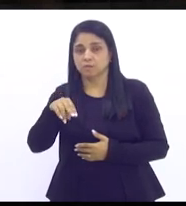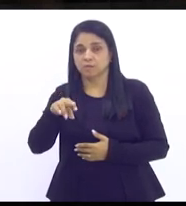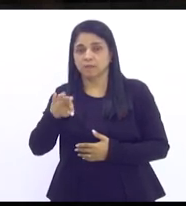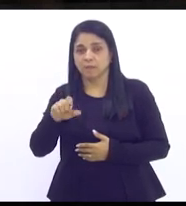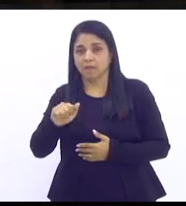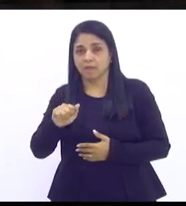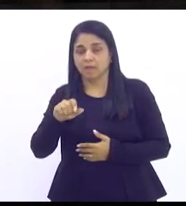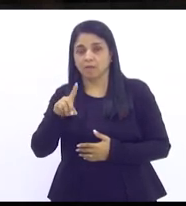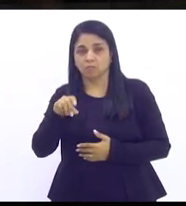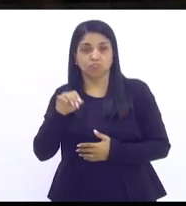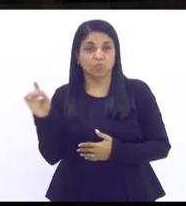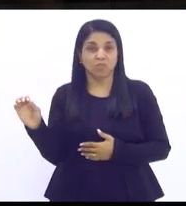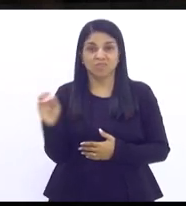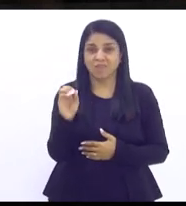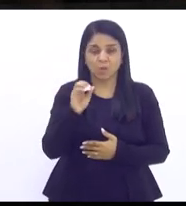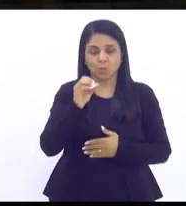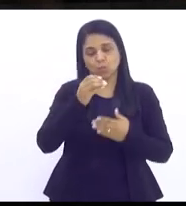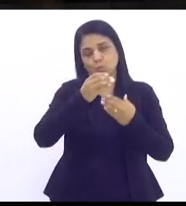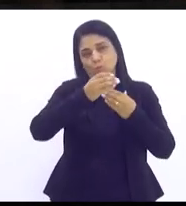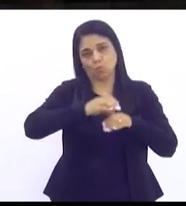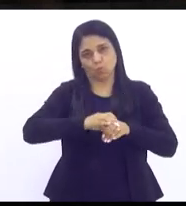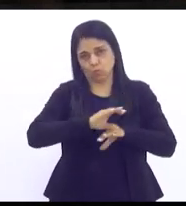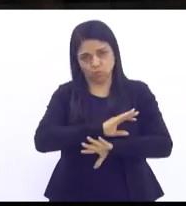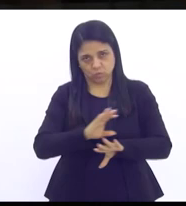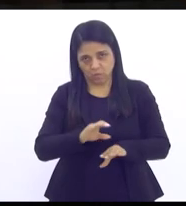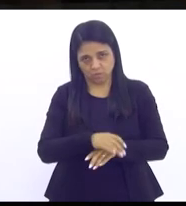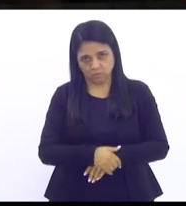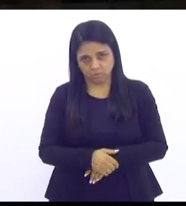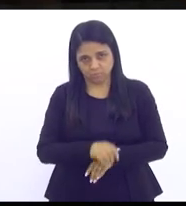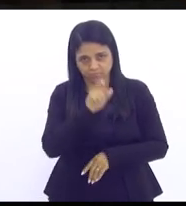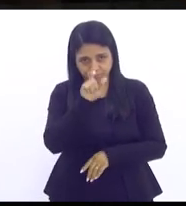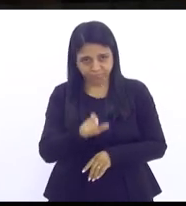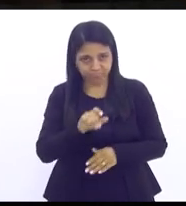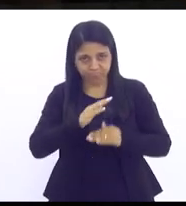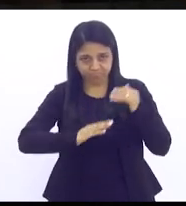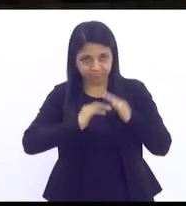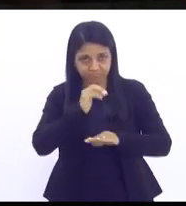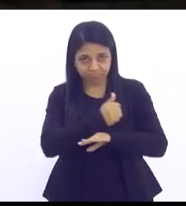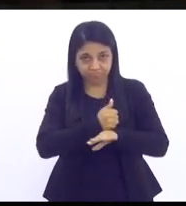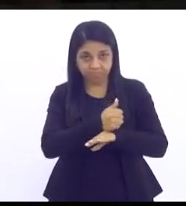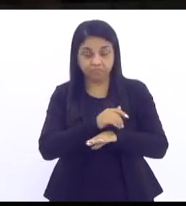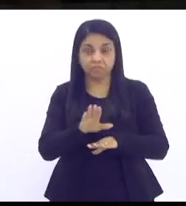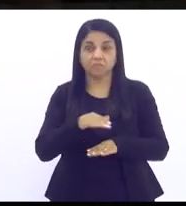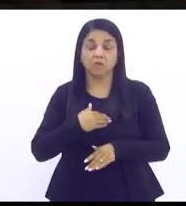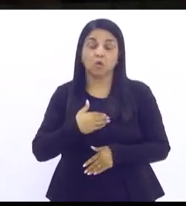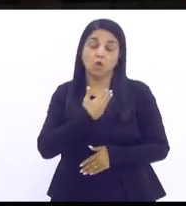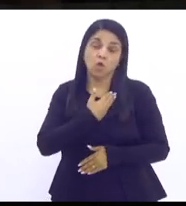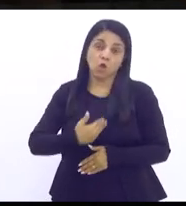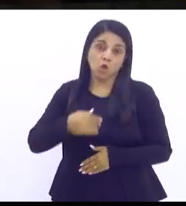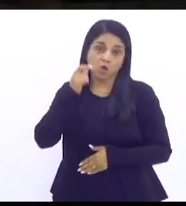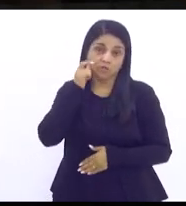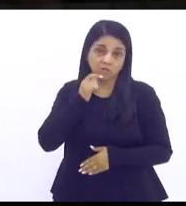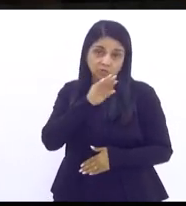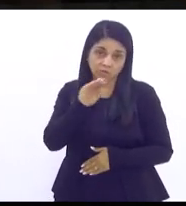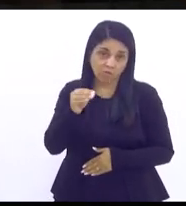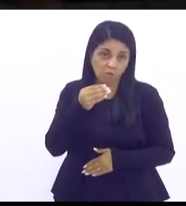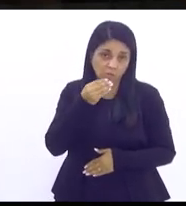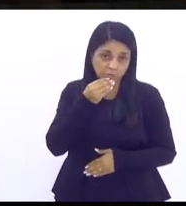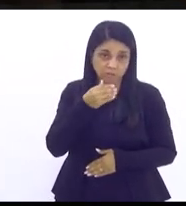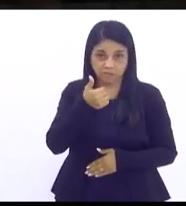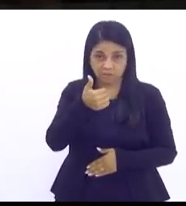especificamente. Dito isso, senhor presidente, então, o governador teve a oportunidade de, 10 dias